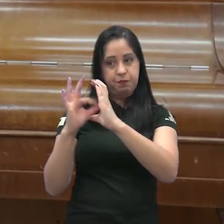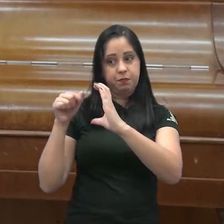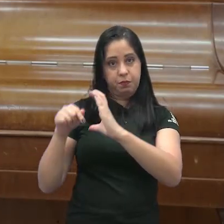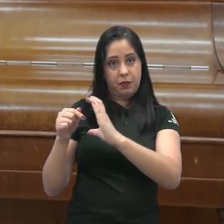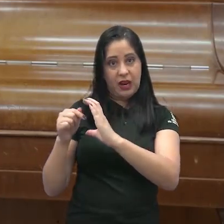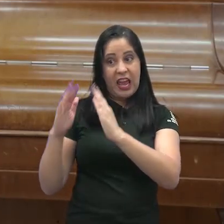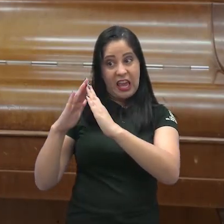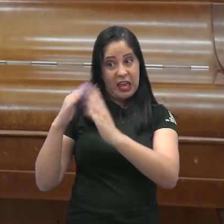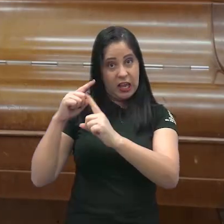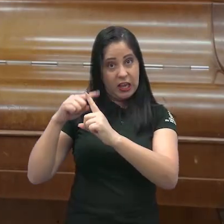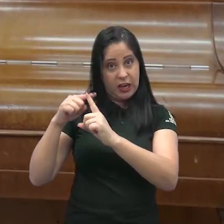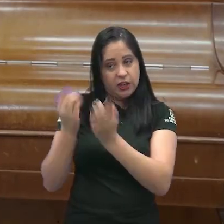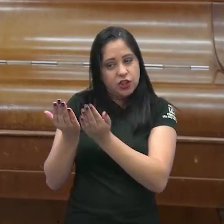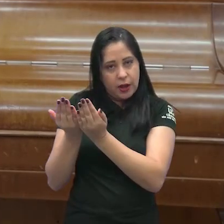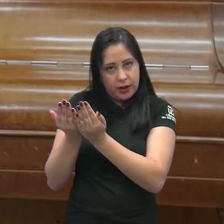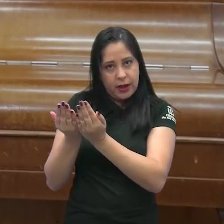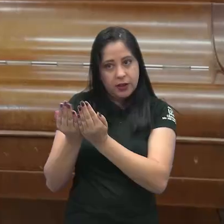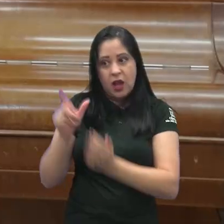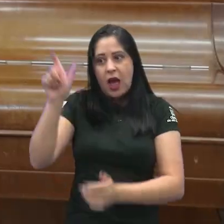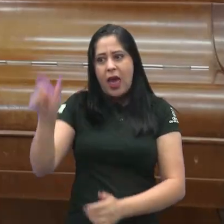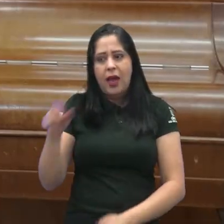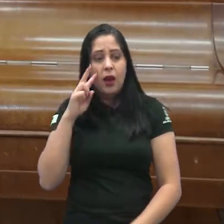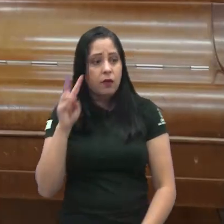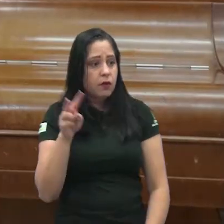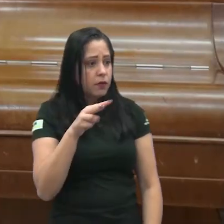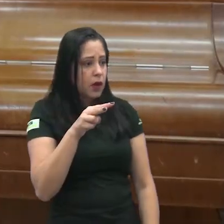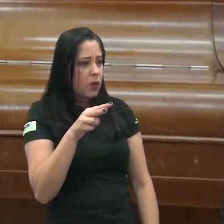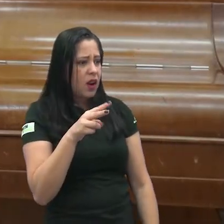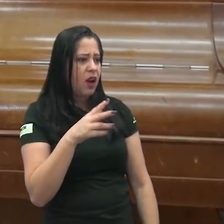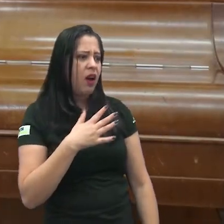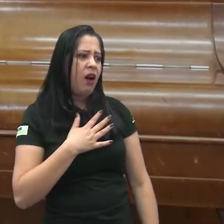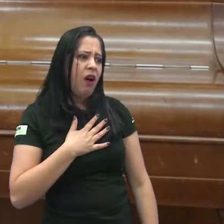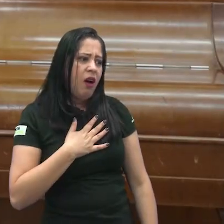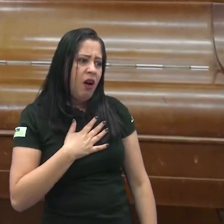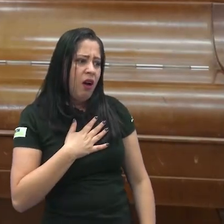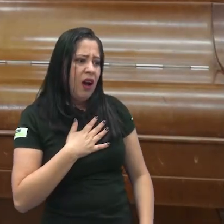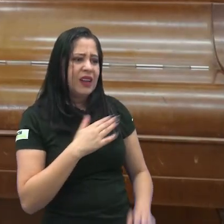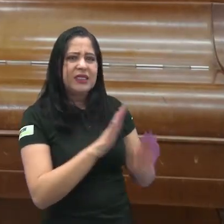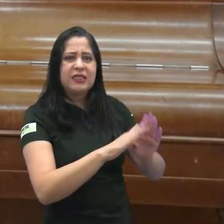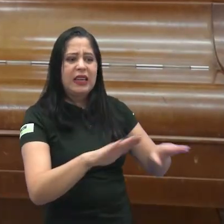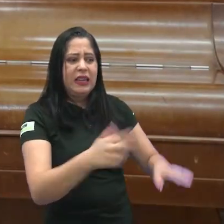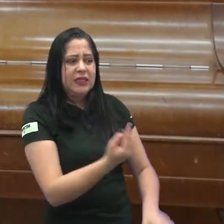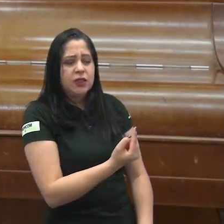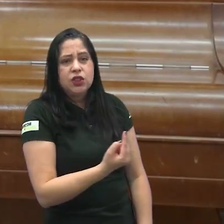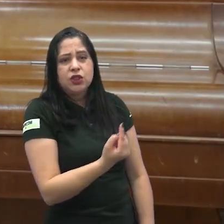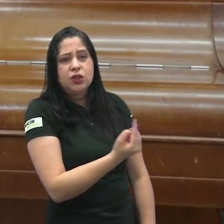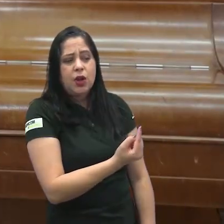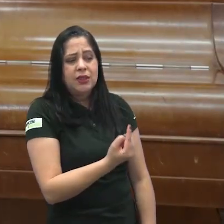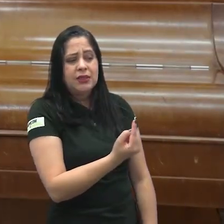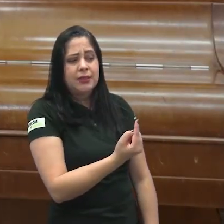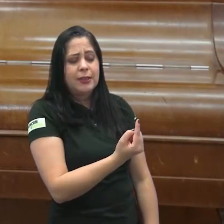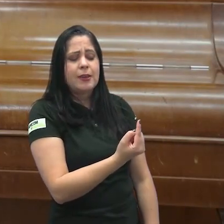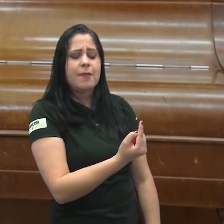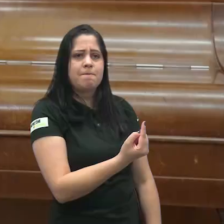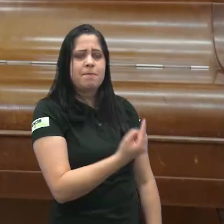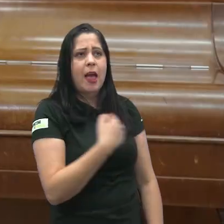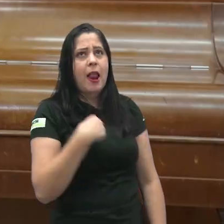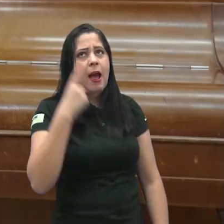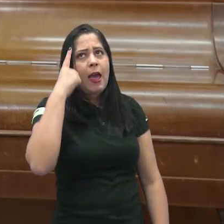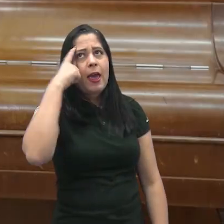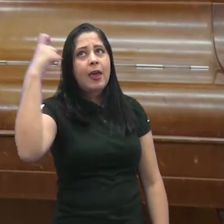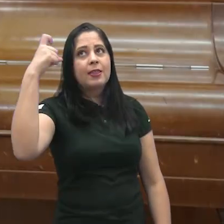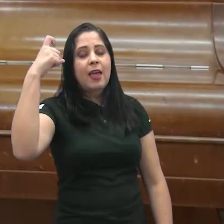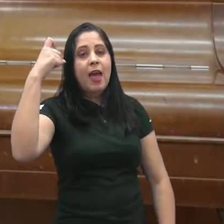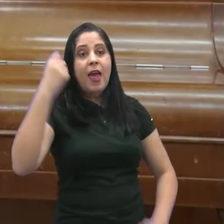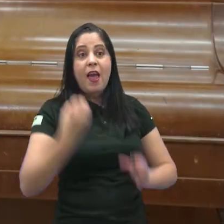de São José, ela se sensibilizou com essa situação das crianças e levou essa ideia de criar